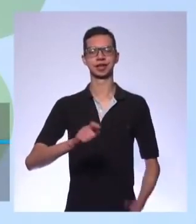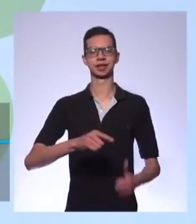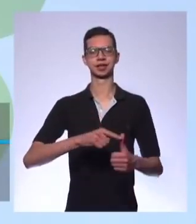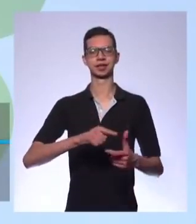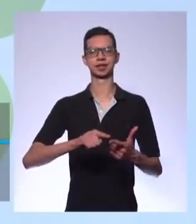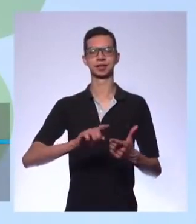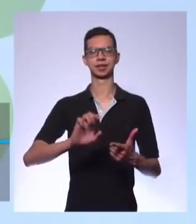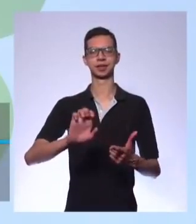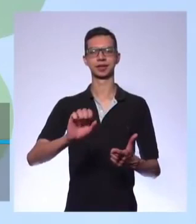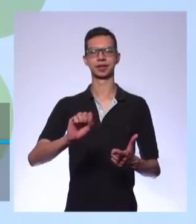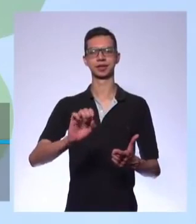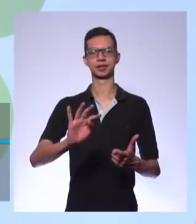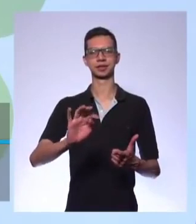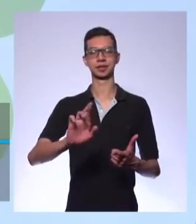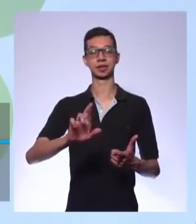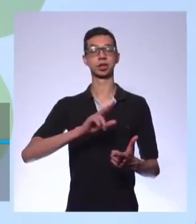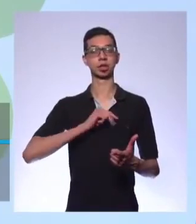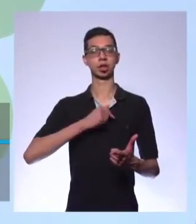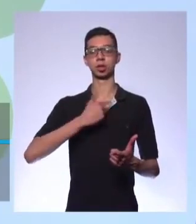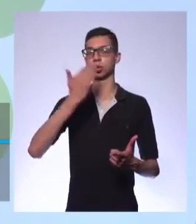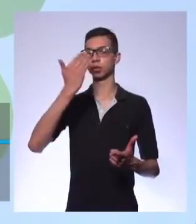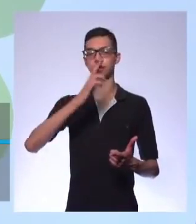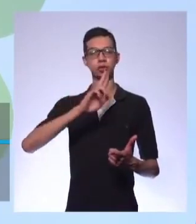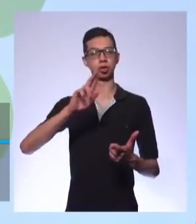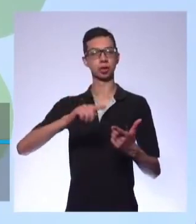vejo esse nome, ó, Esther Brenda.